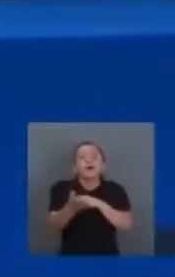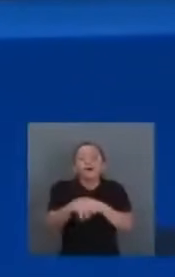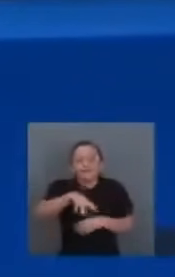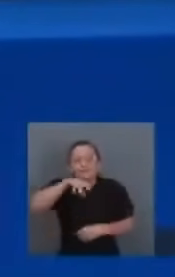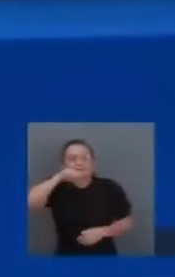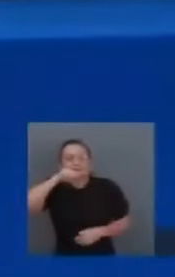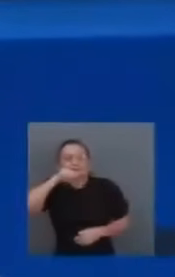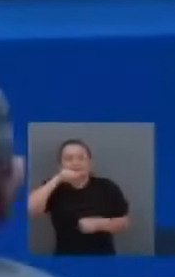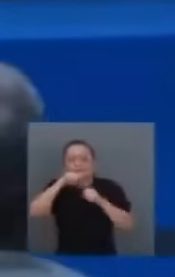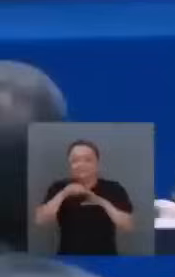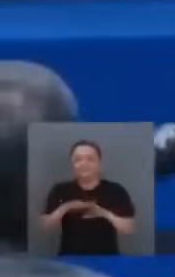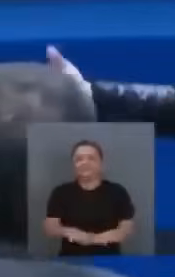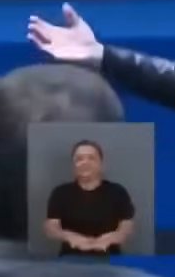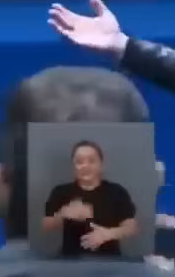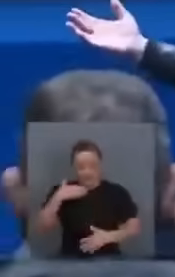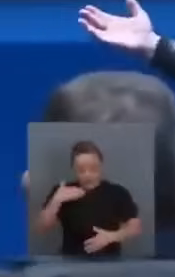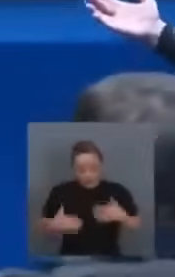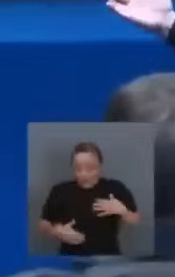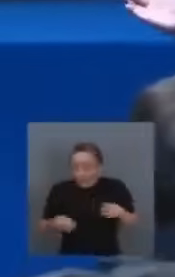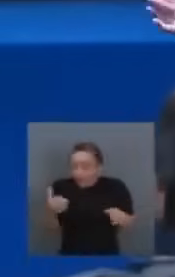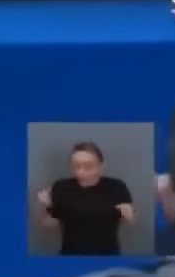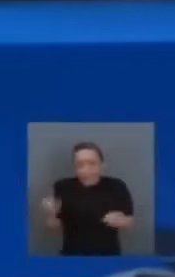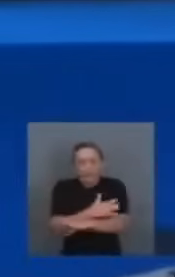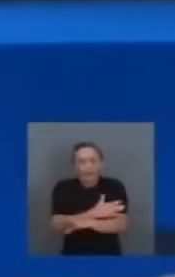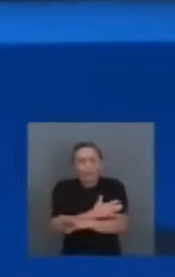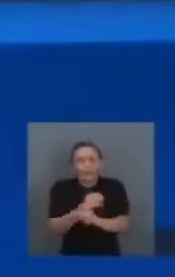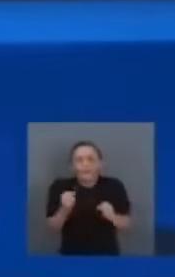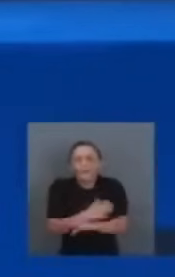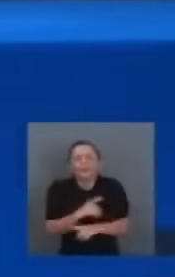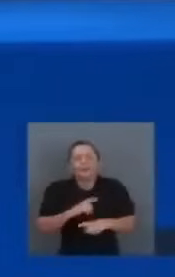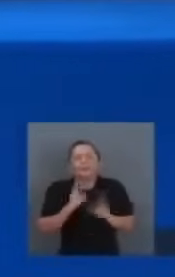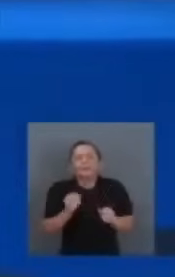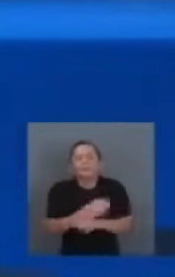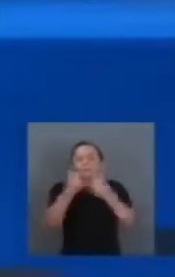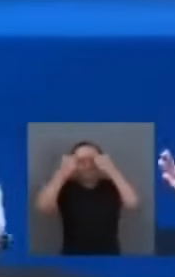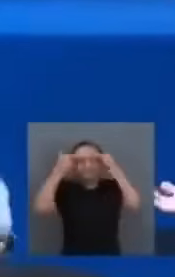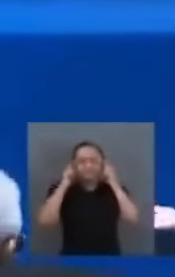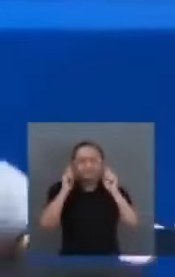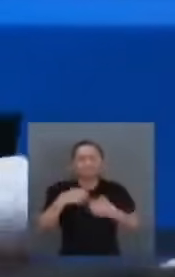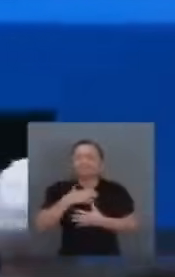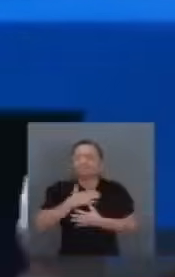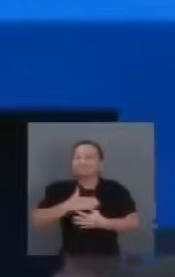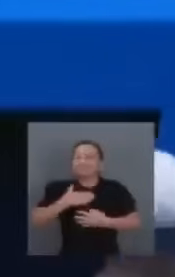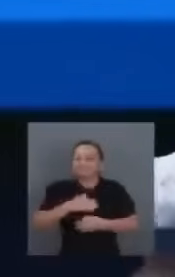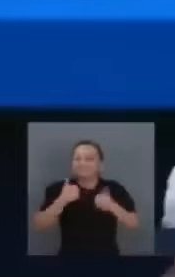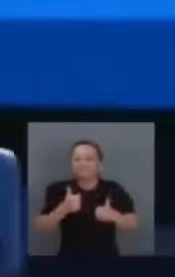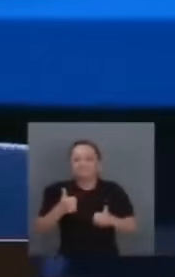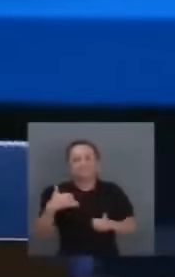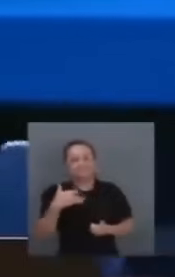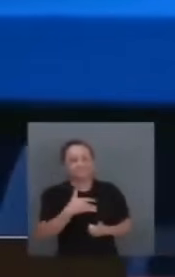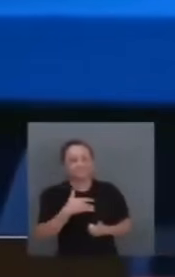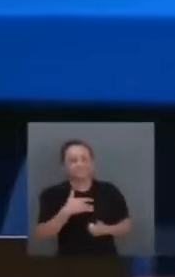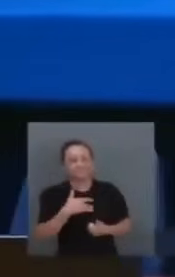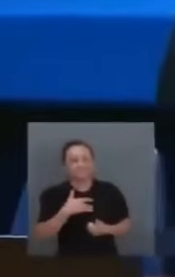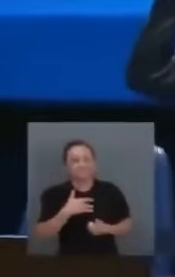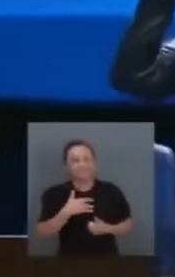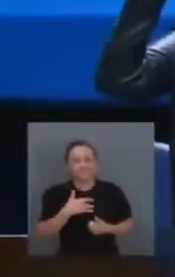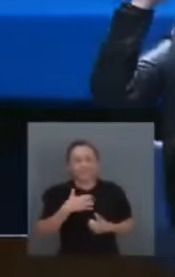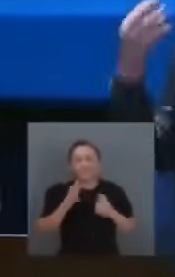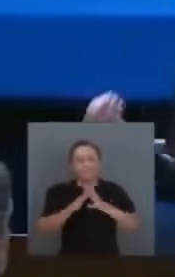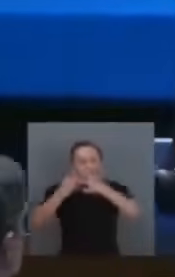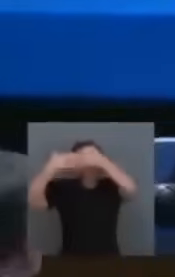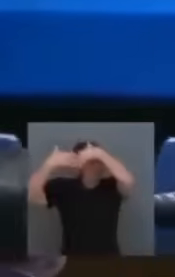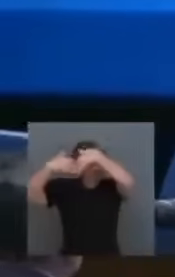fresco. Meu corpo está praticamente formado. Tenho até sobrancelhas. Sou saudável. O sistema límbico do meu